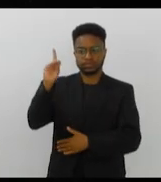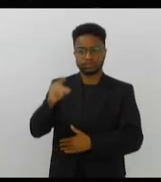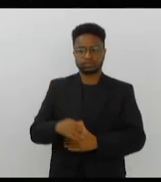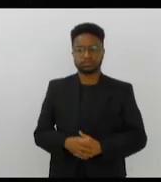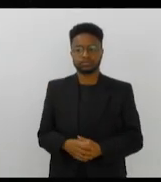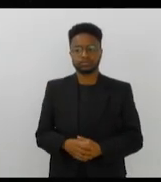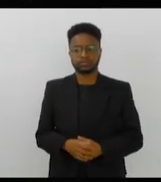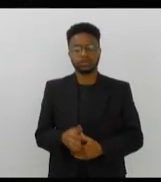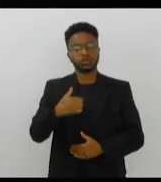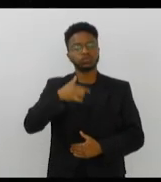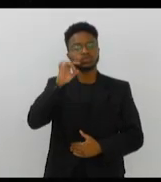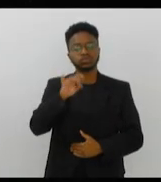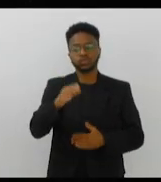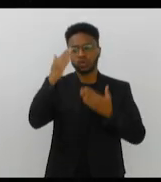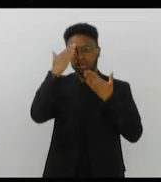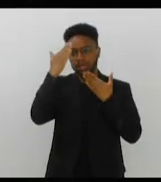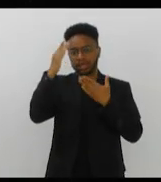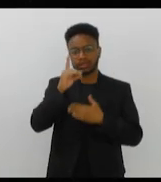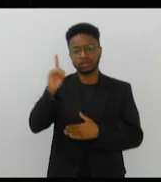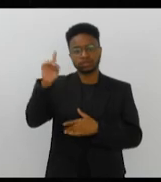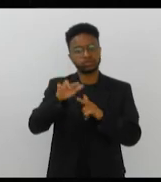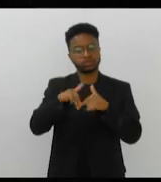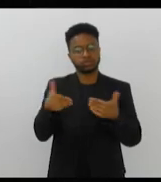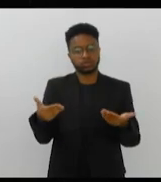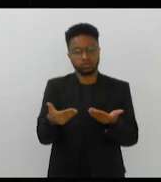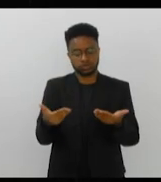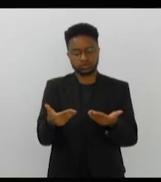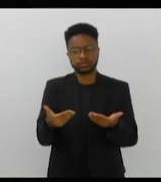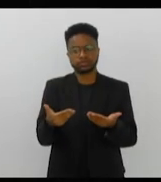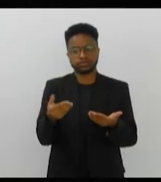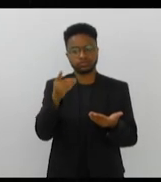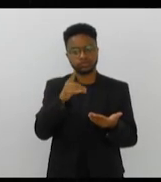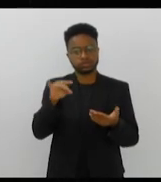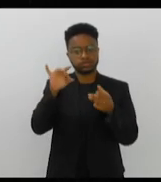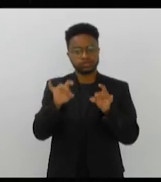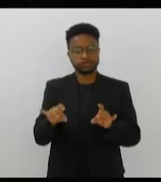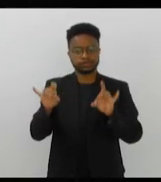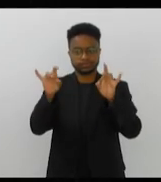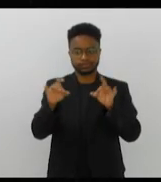Eu só tenho a agradecer a Deus por esse dia.